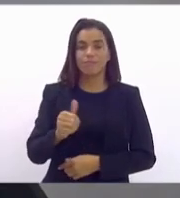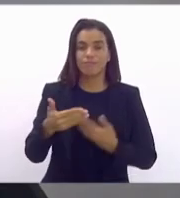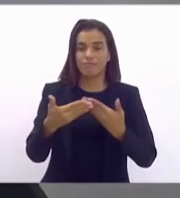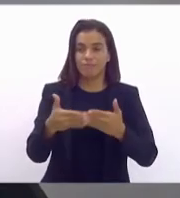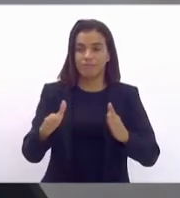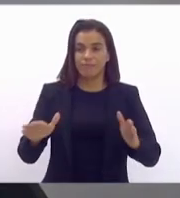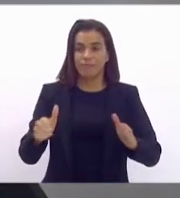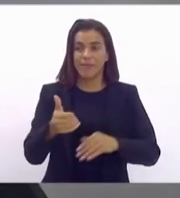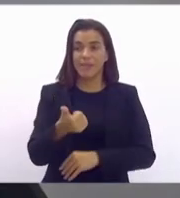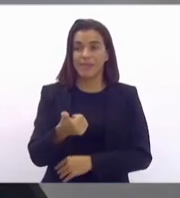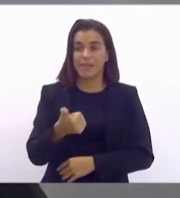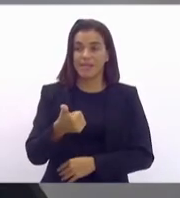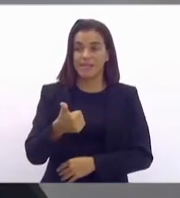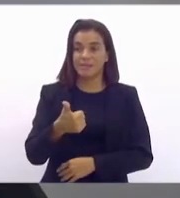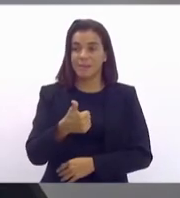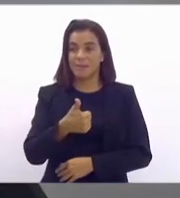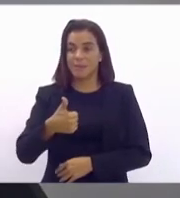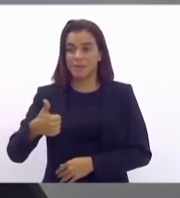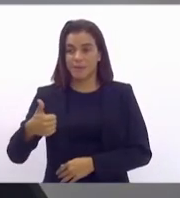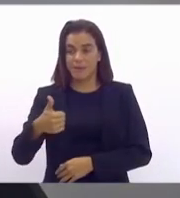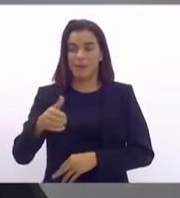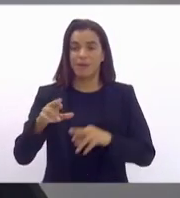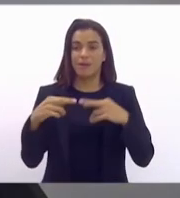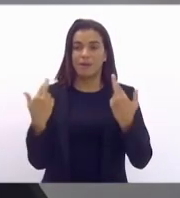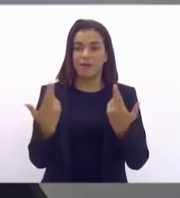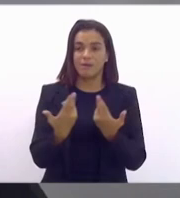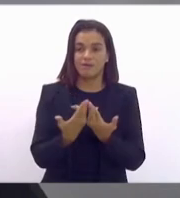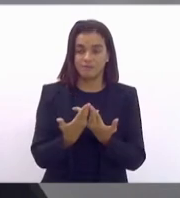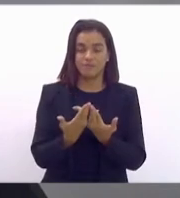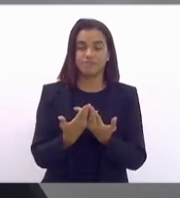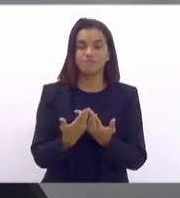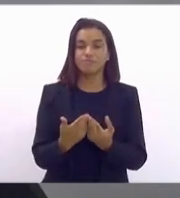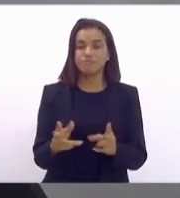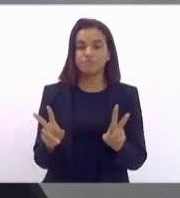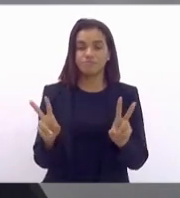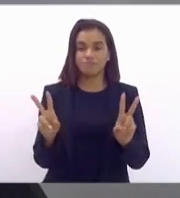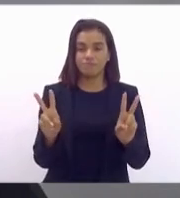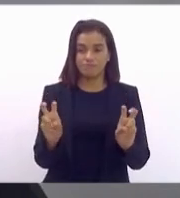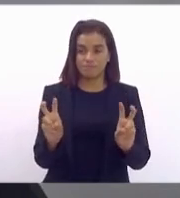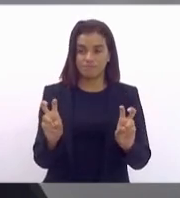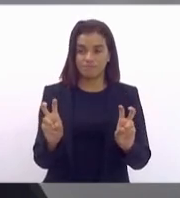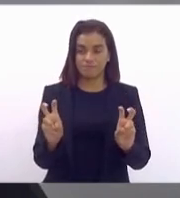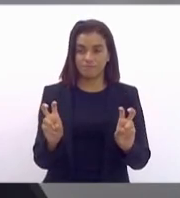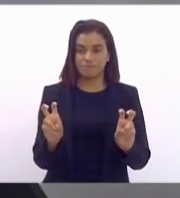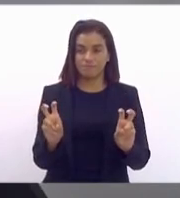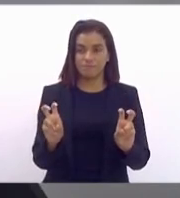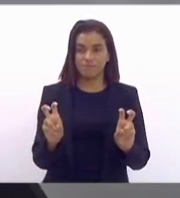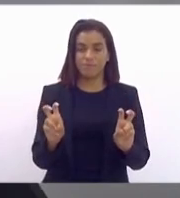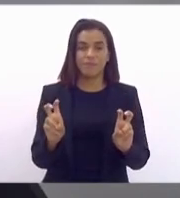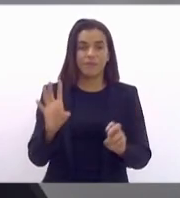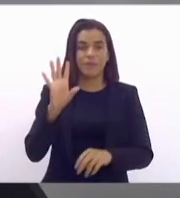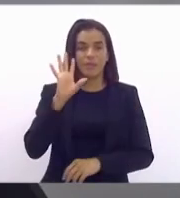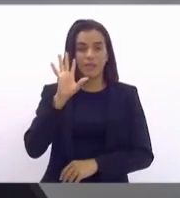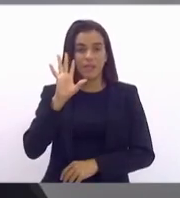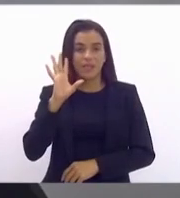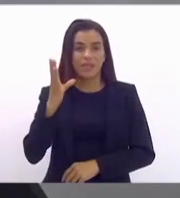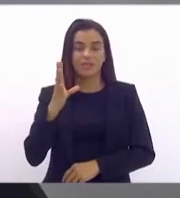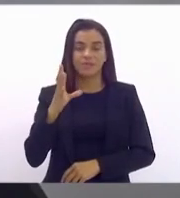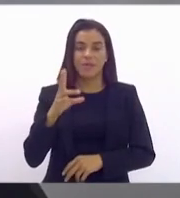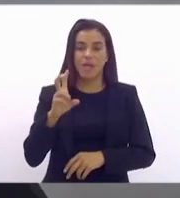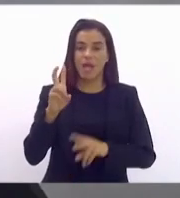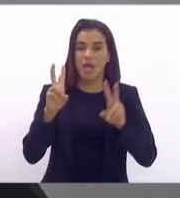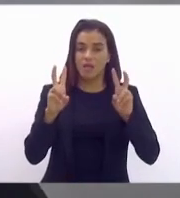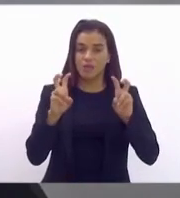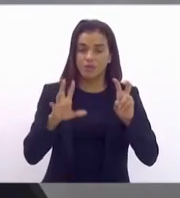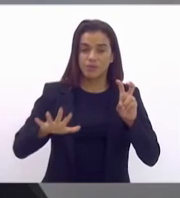trabalhos da 11ª reunião ordinária com a seguinte pauta: deliberações, assuntos